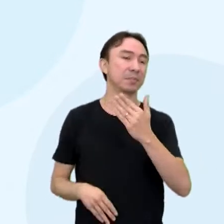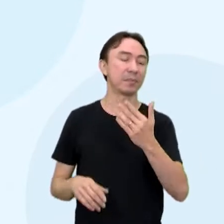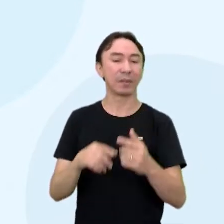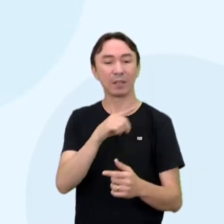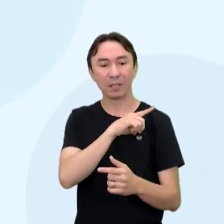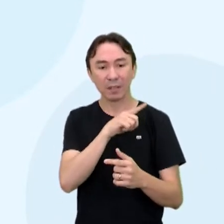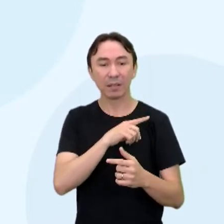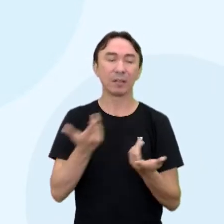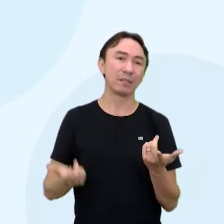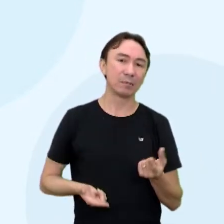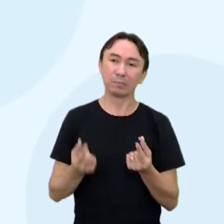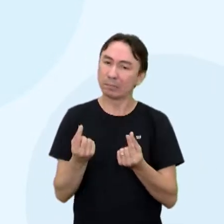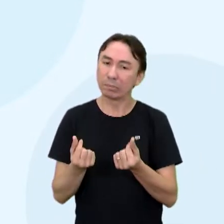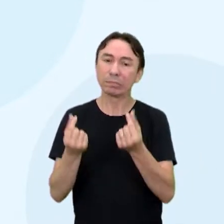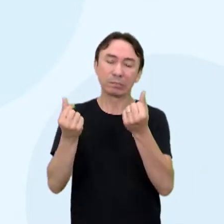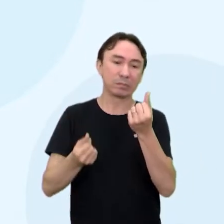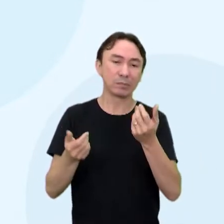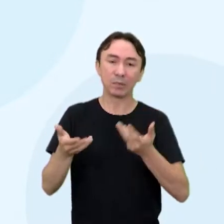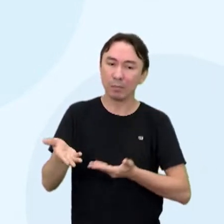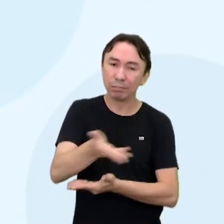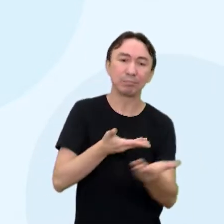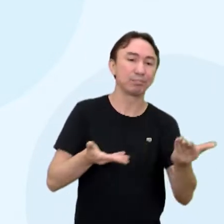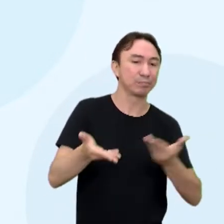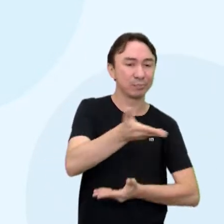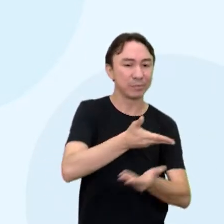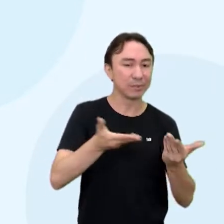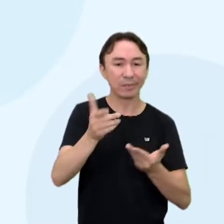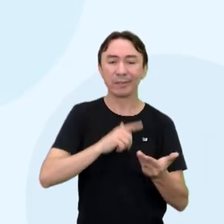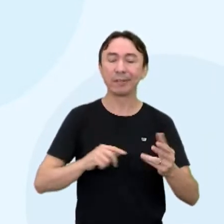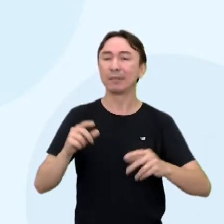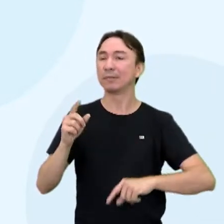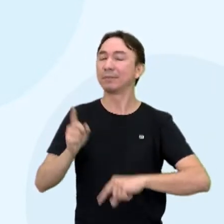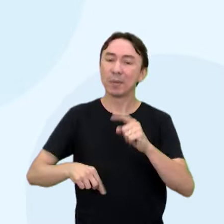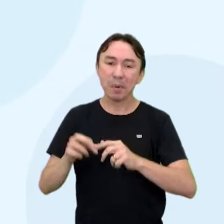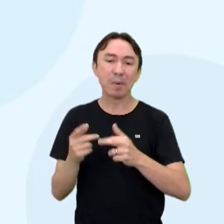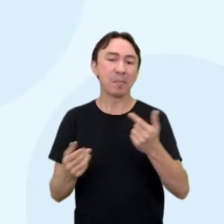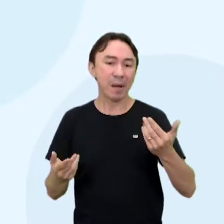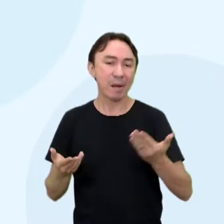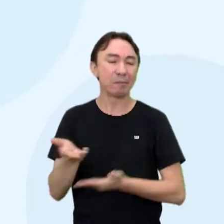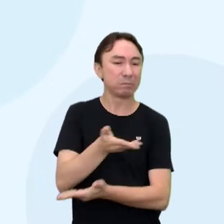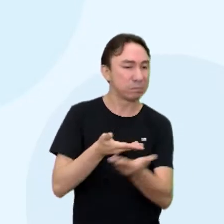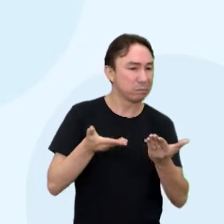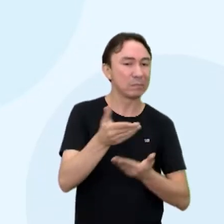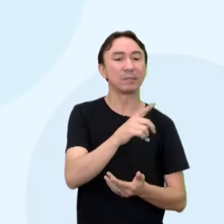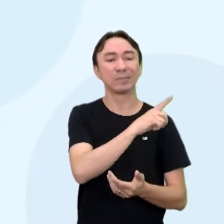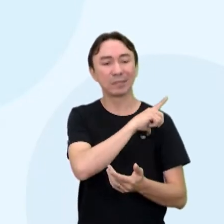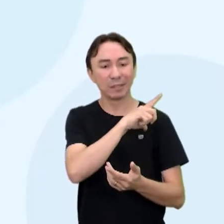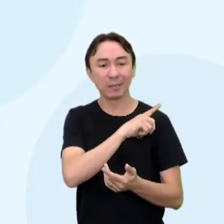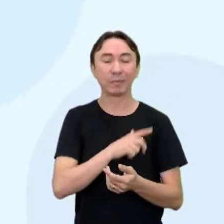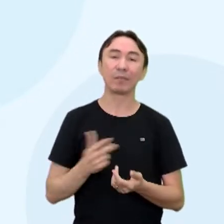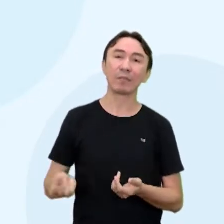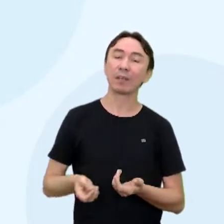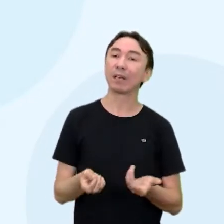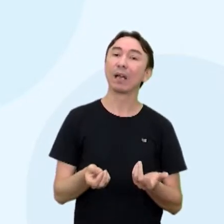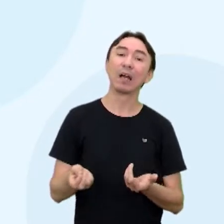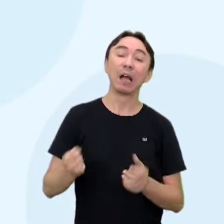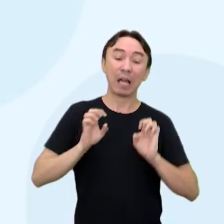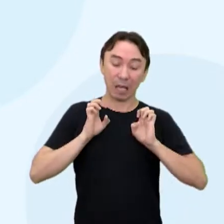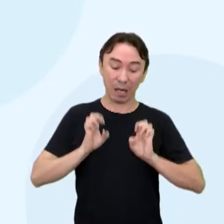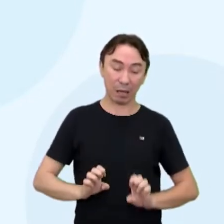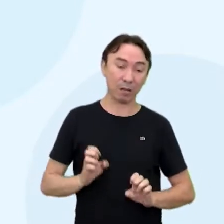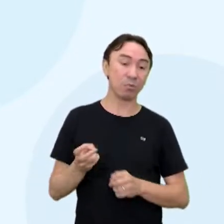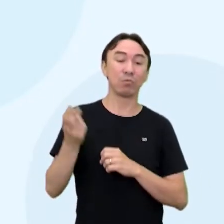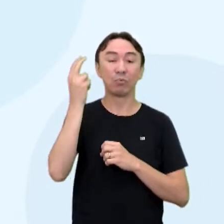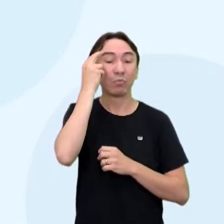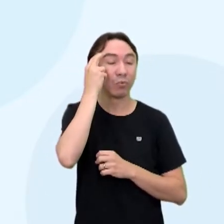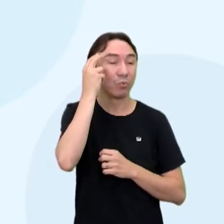populacionais, financeiros, de mercadorias, de informações, de valores, questão ética e cultural, bem como suas